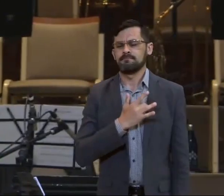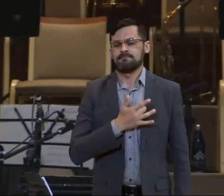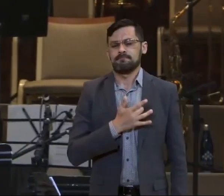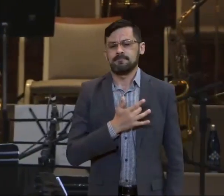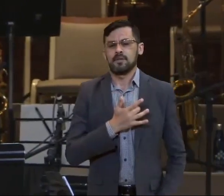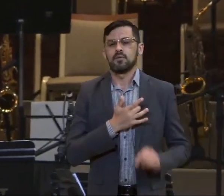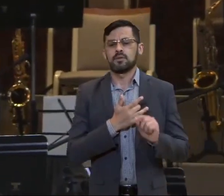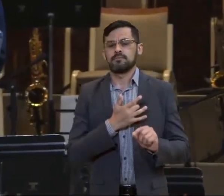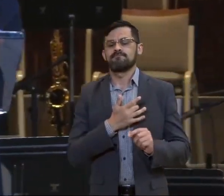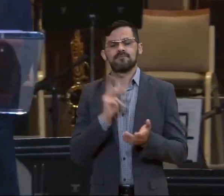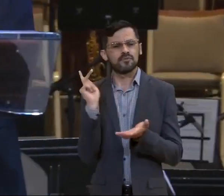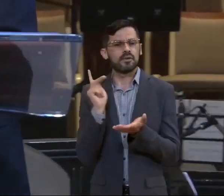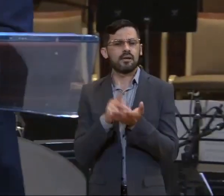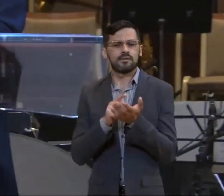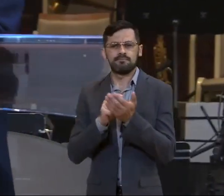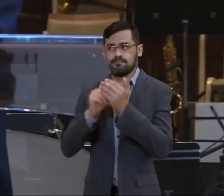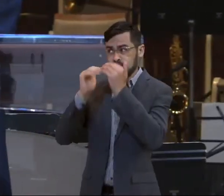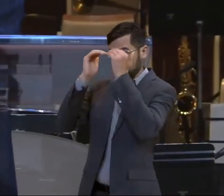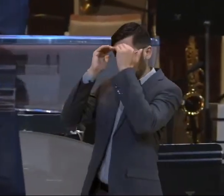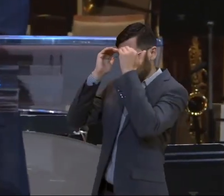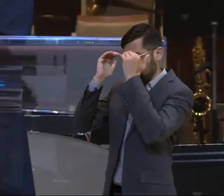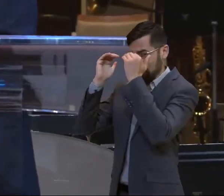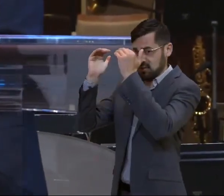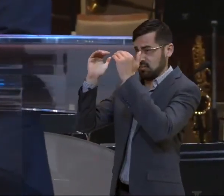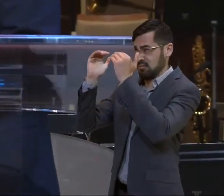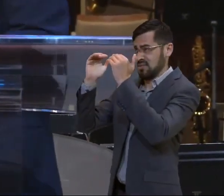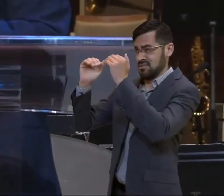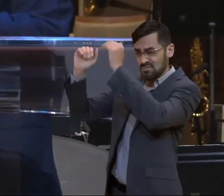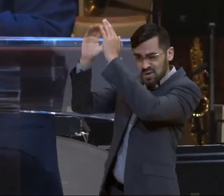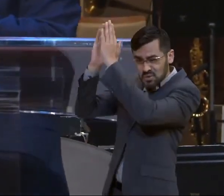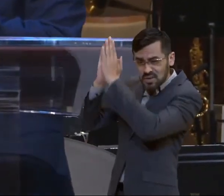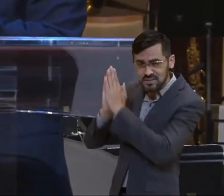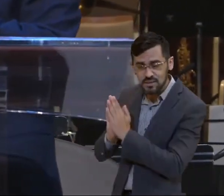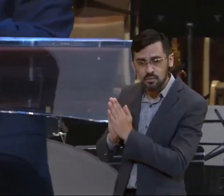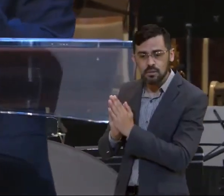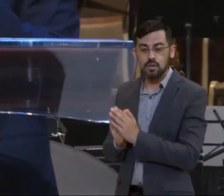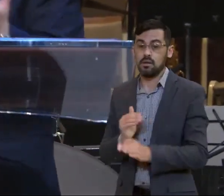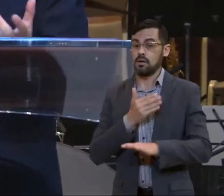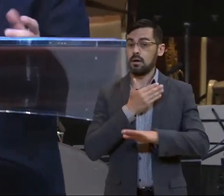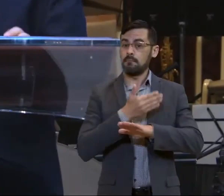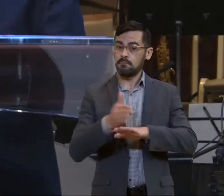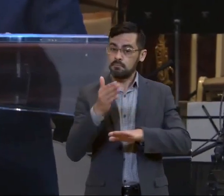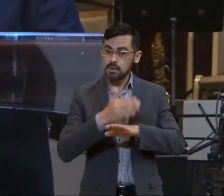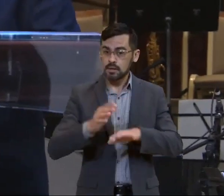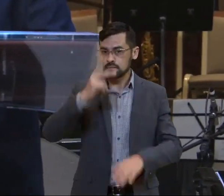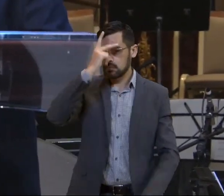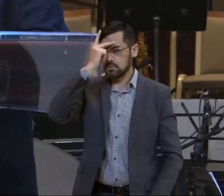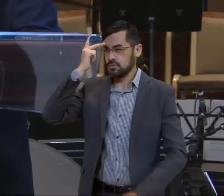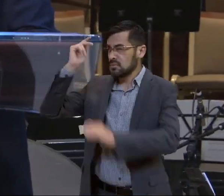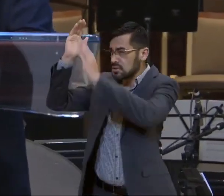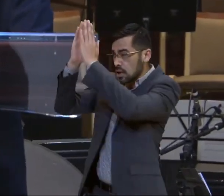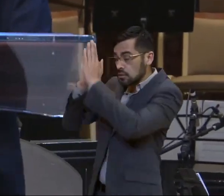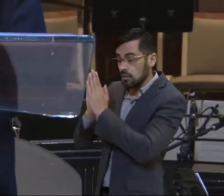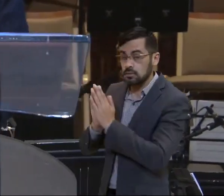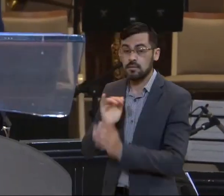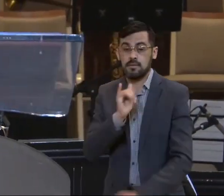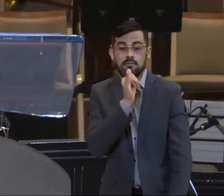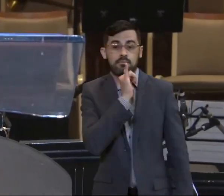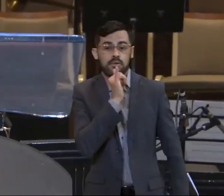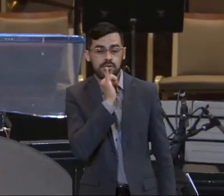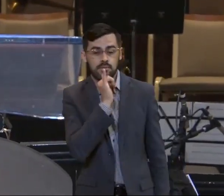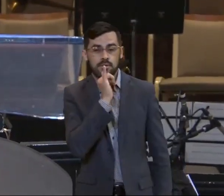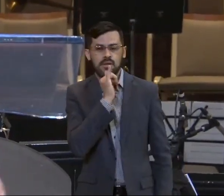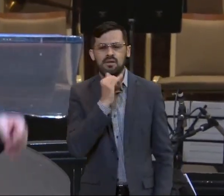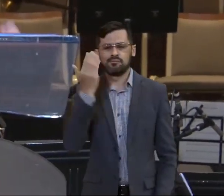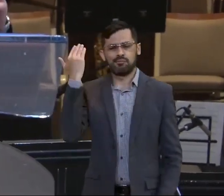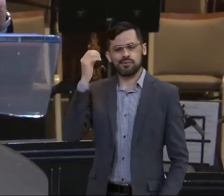significa devoção de um adorador, a atitude de um adorador. Por exemplo, essa palavra no